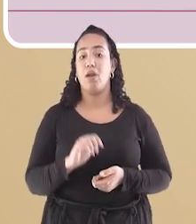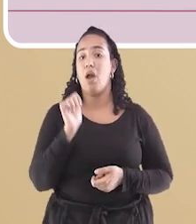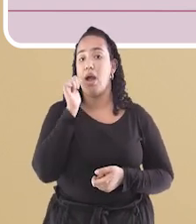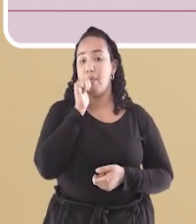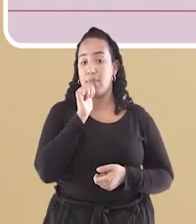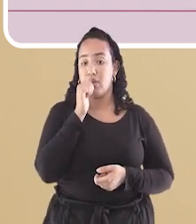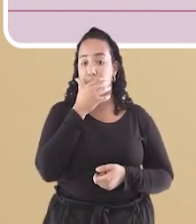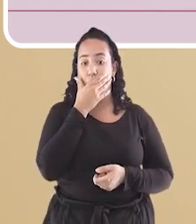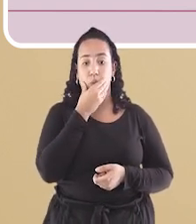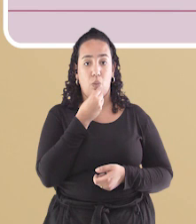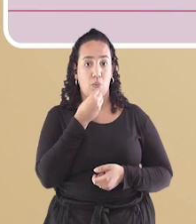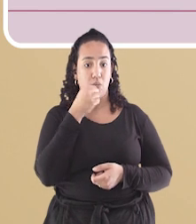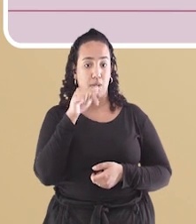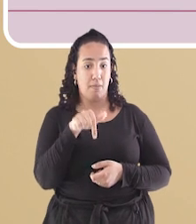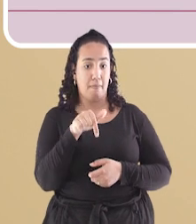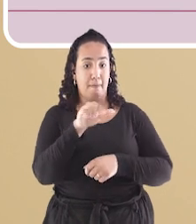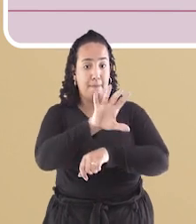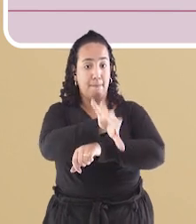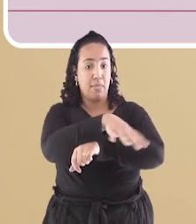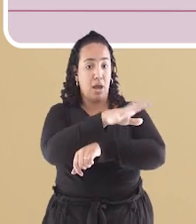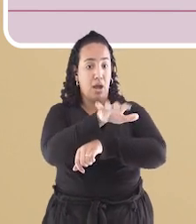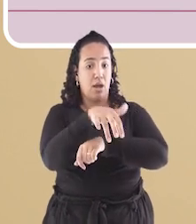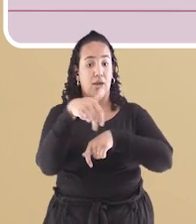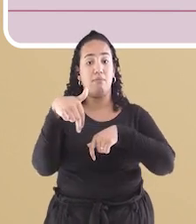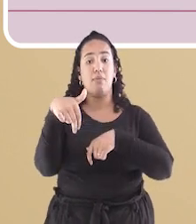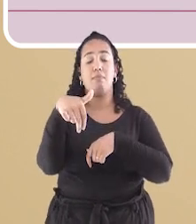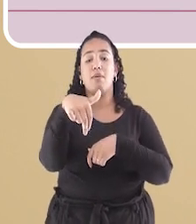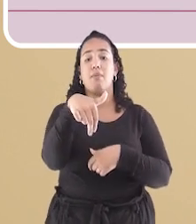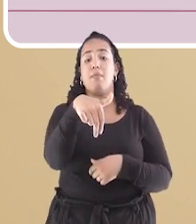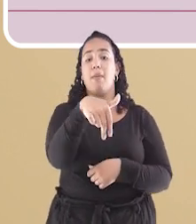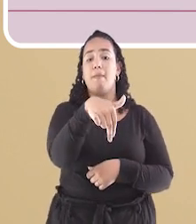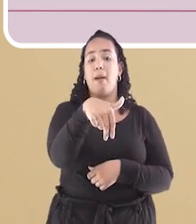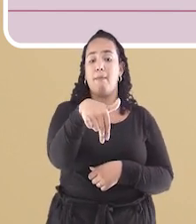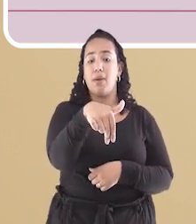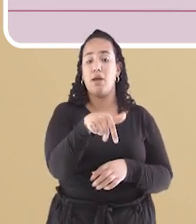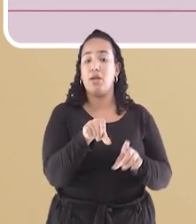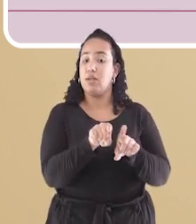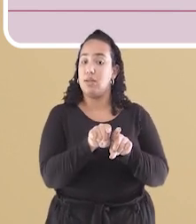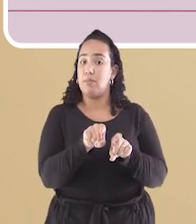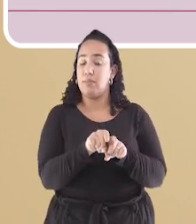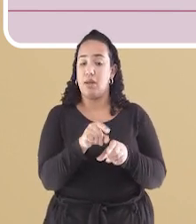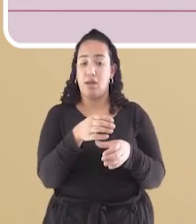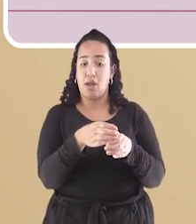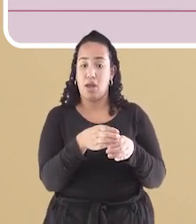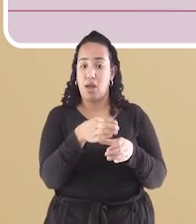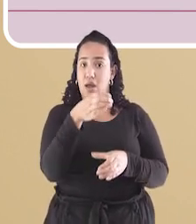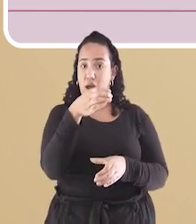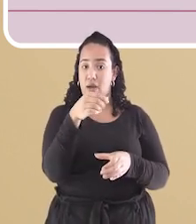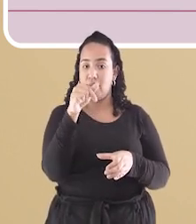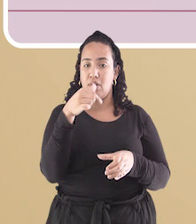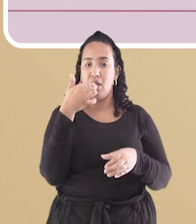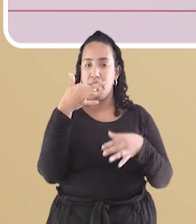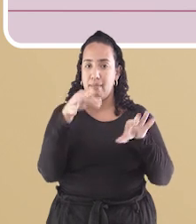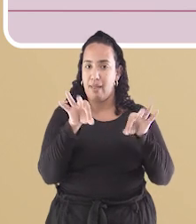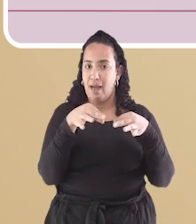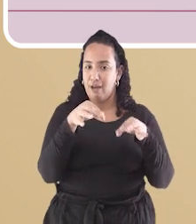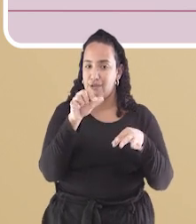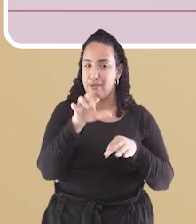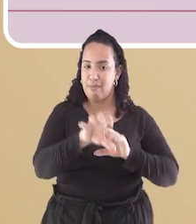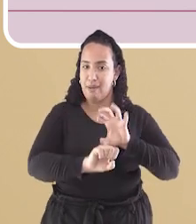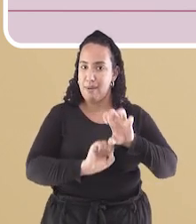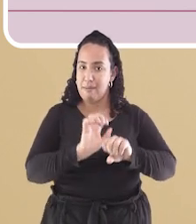Débora chegaram à tarde em um parque estadual para fazerem uma caminhada e recolherem as garrafas PET que estiverem no